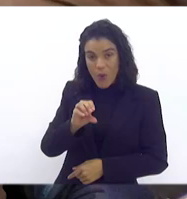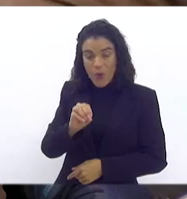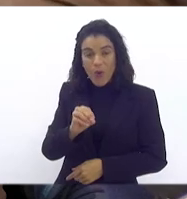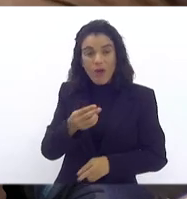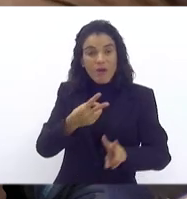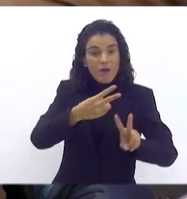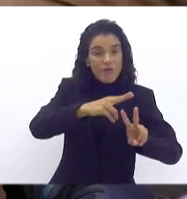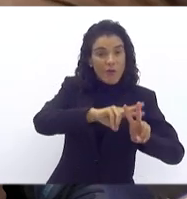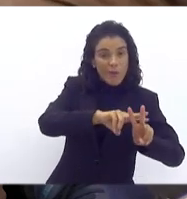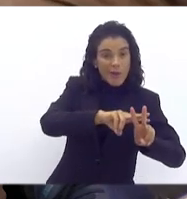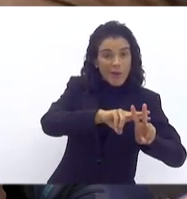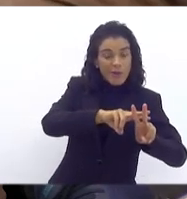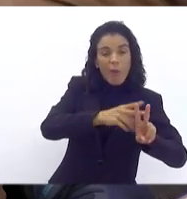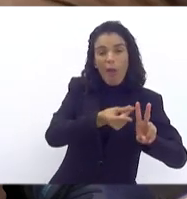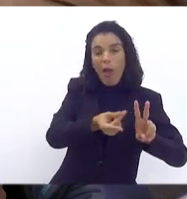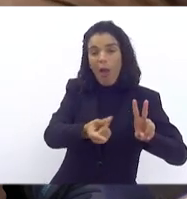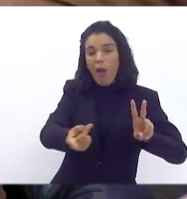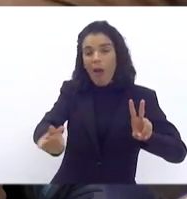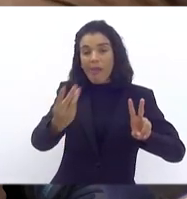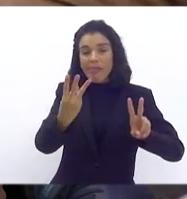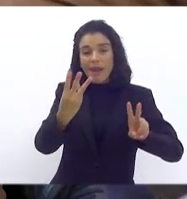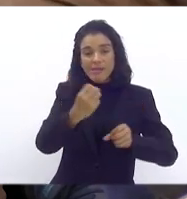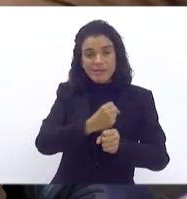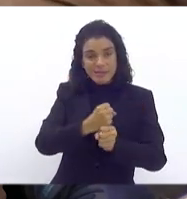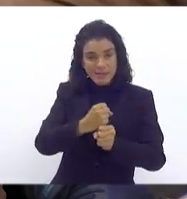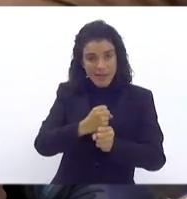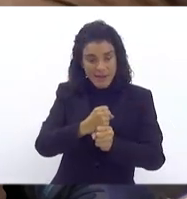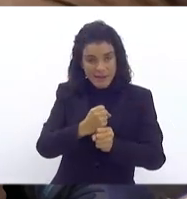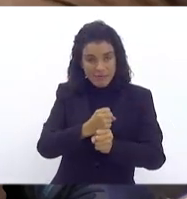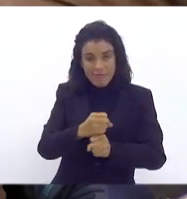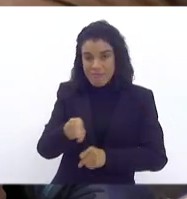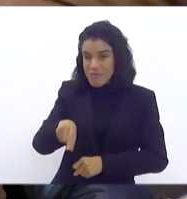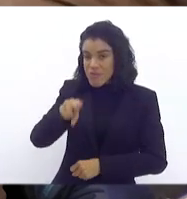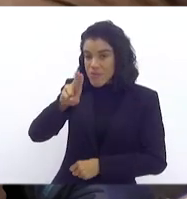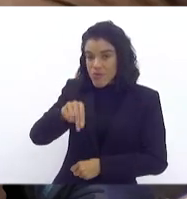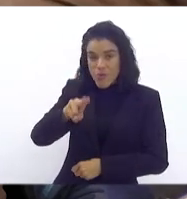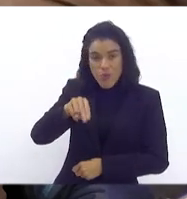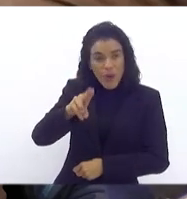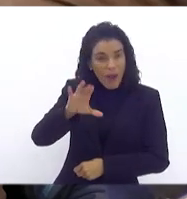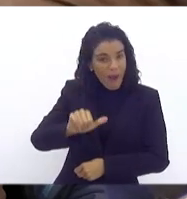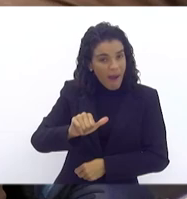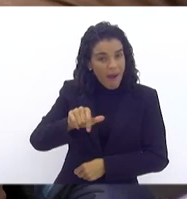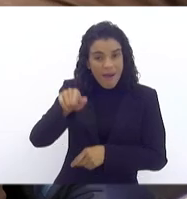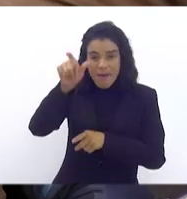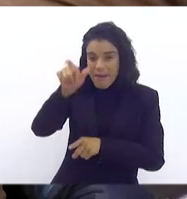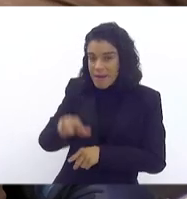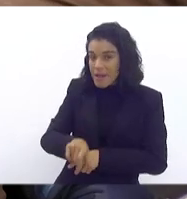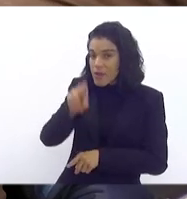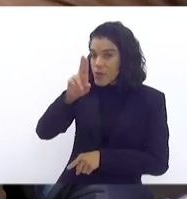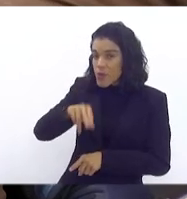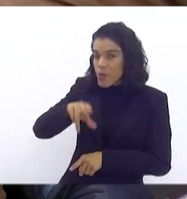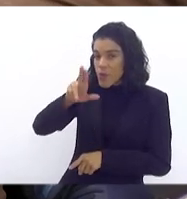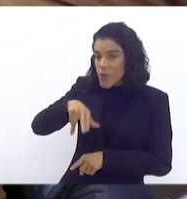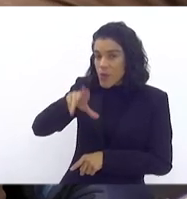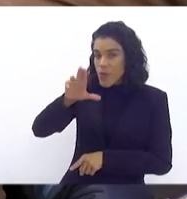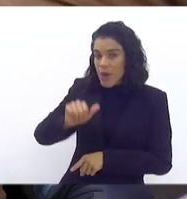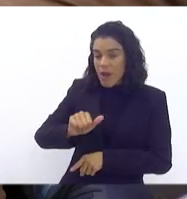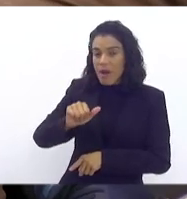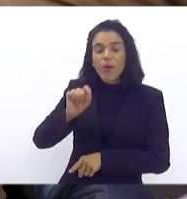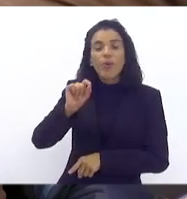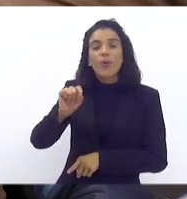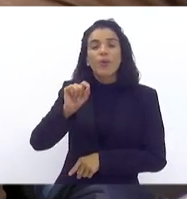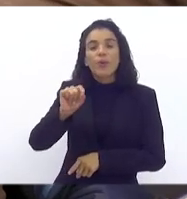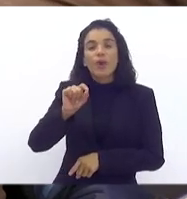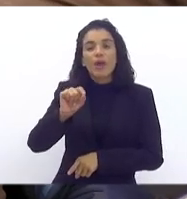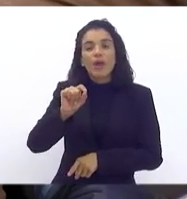preso mais de 3 anos e ele nunca nunca houve